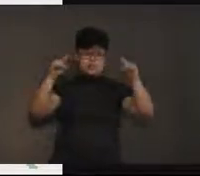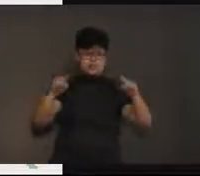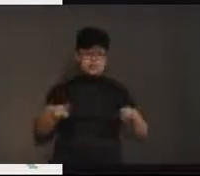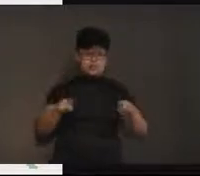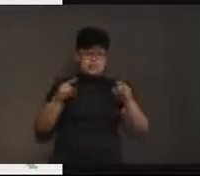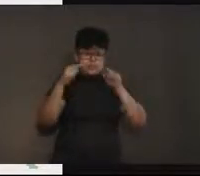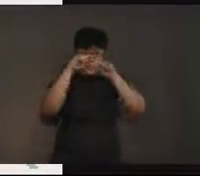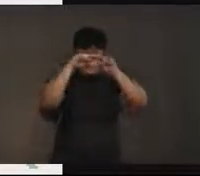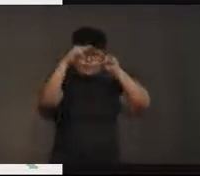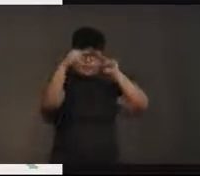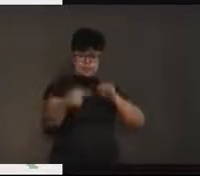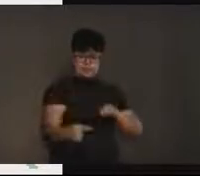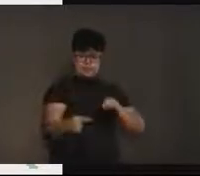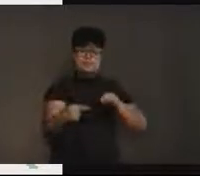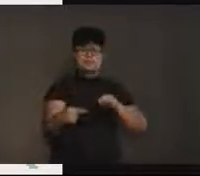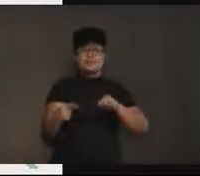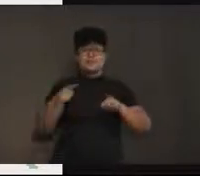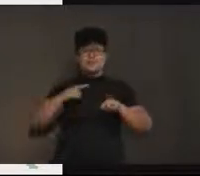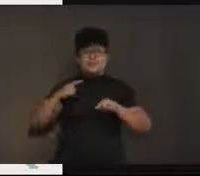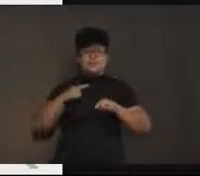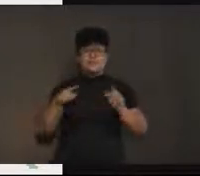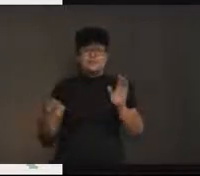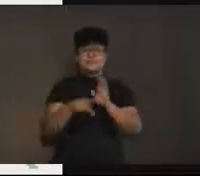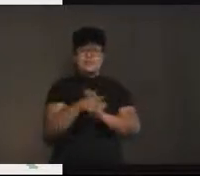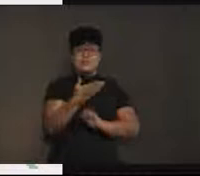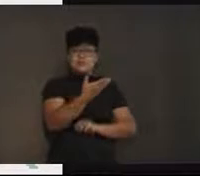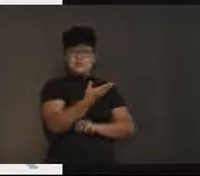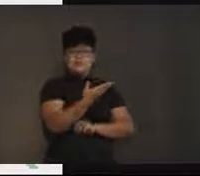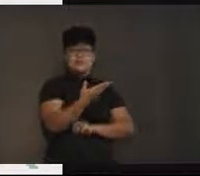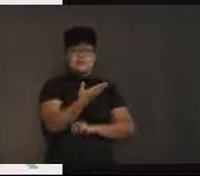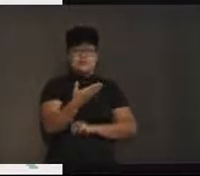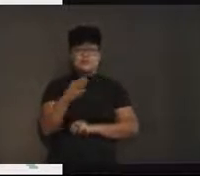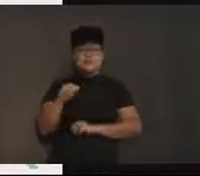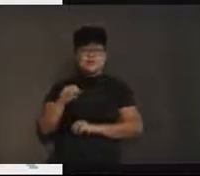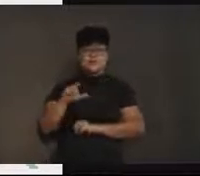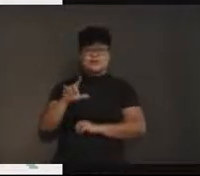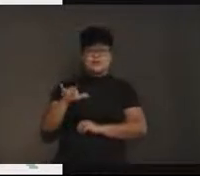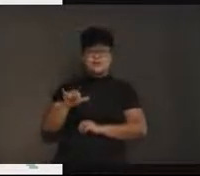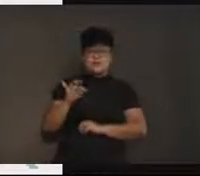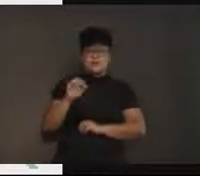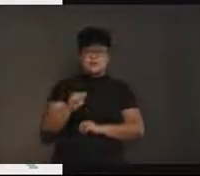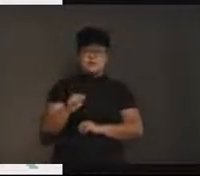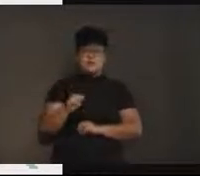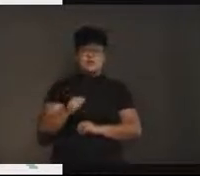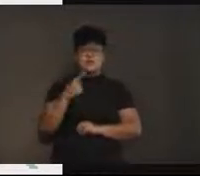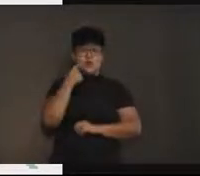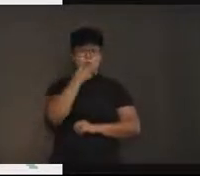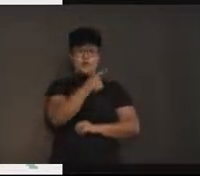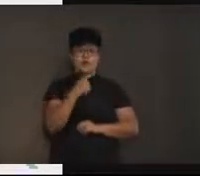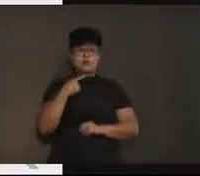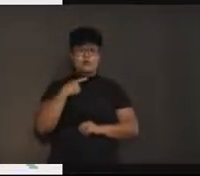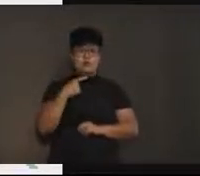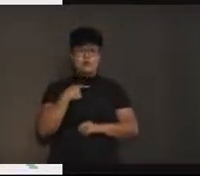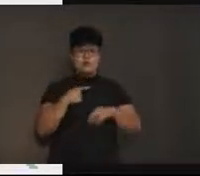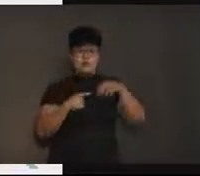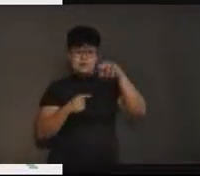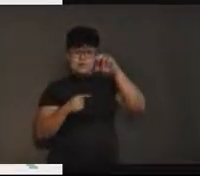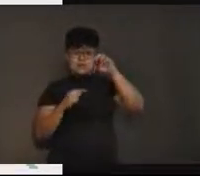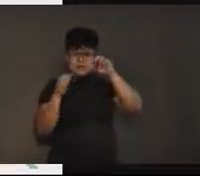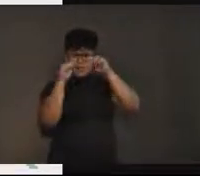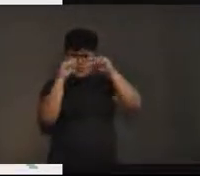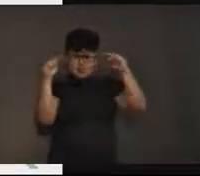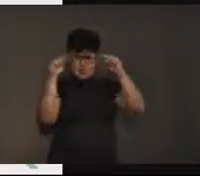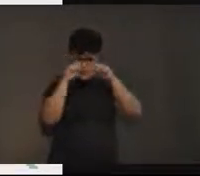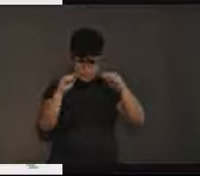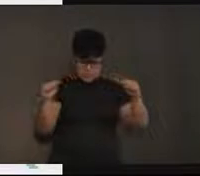de papel onde está escrito o qual cita Oi e aí é vocês vem duas escritas calcita calcita é